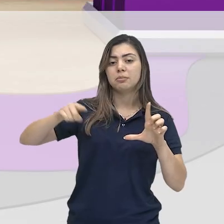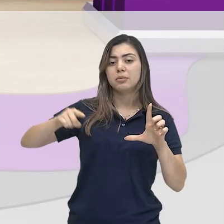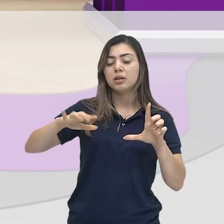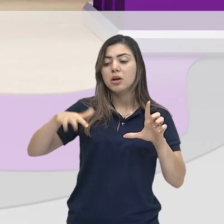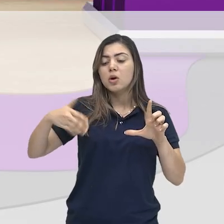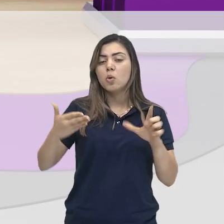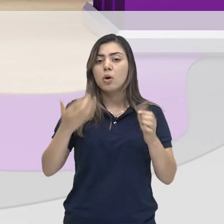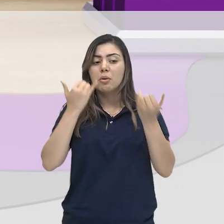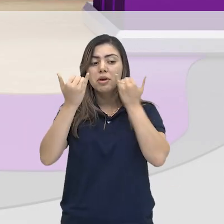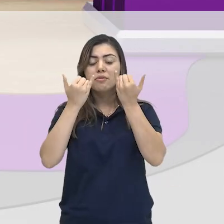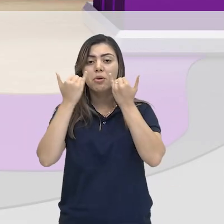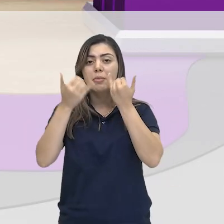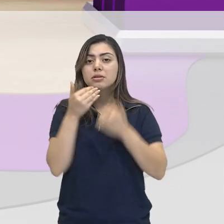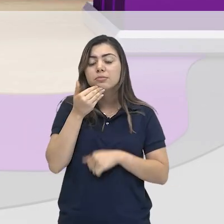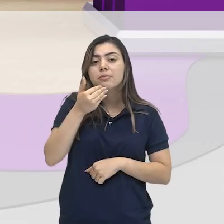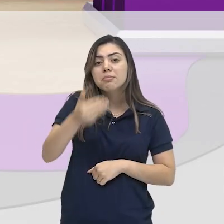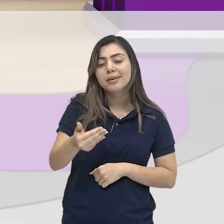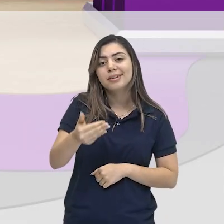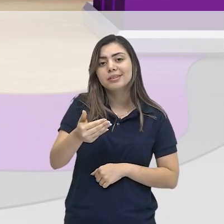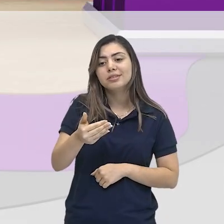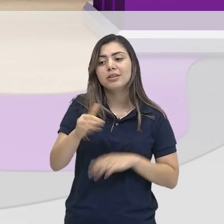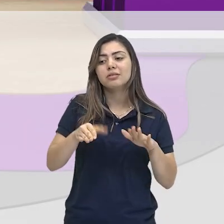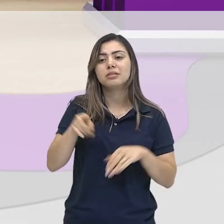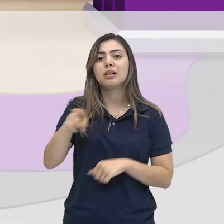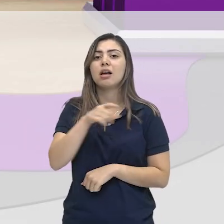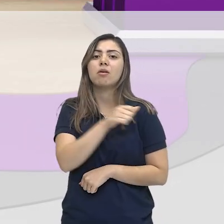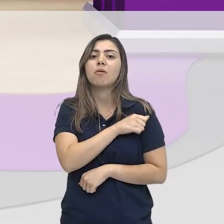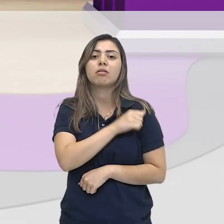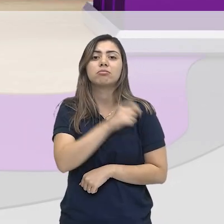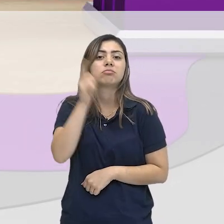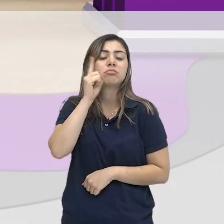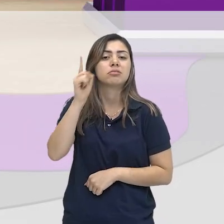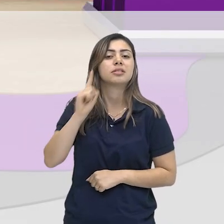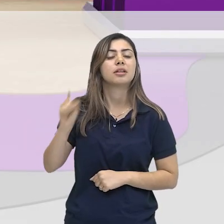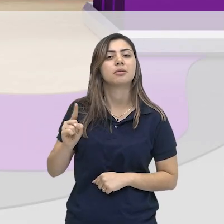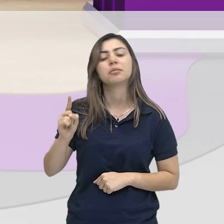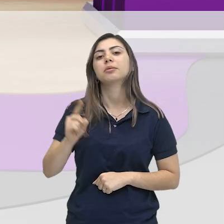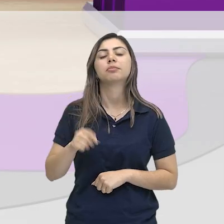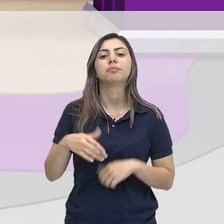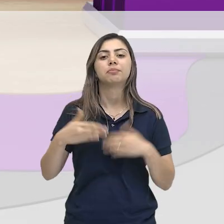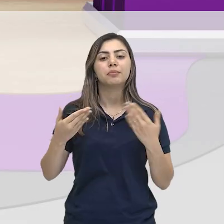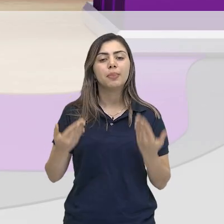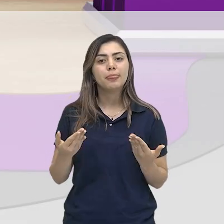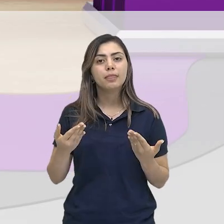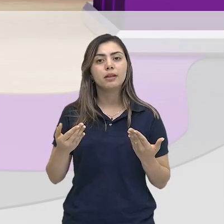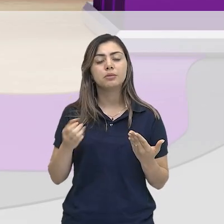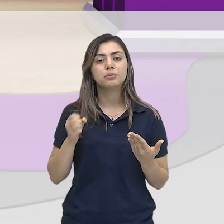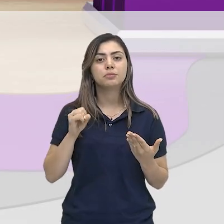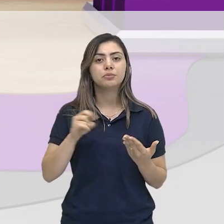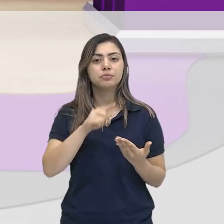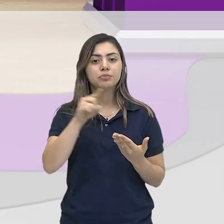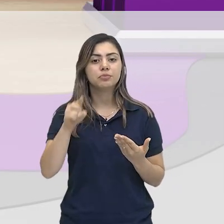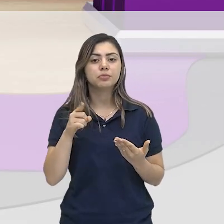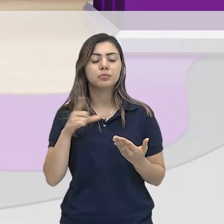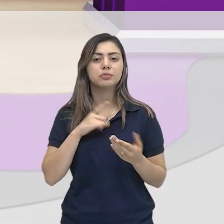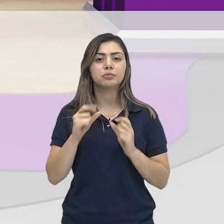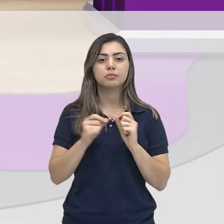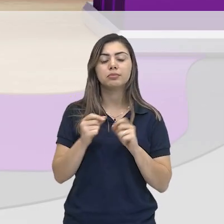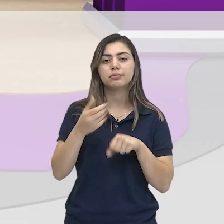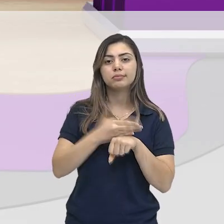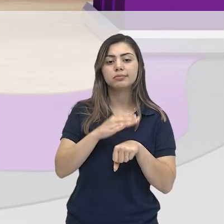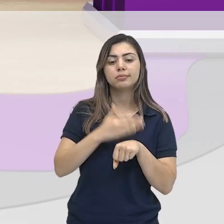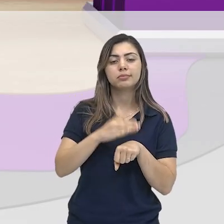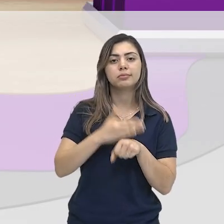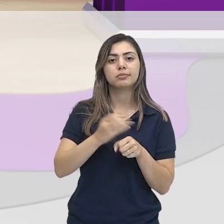a informação que está sendo solicitada daquele comando. Então, por isso, quando se está resolvendo questões